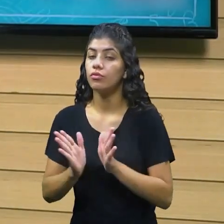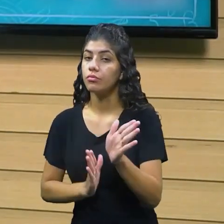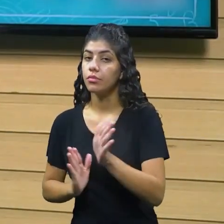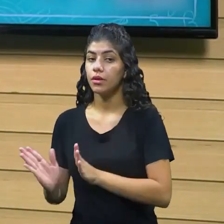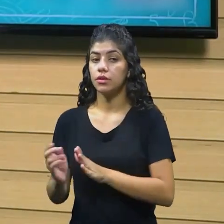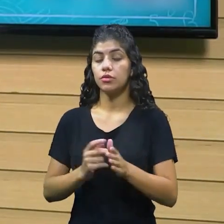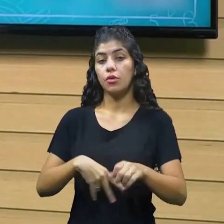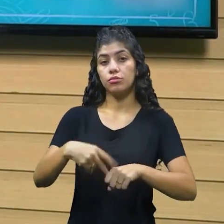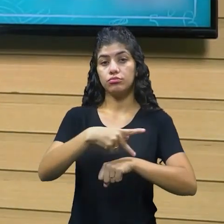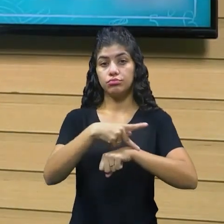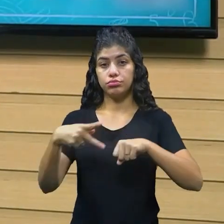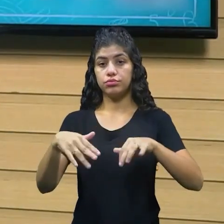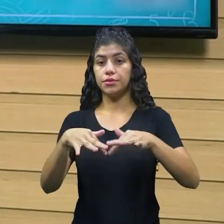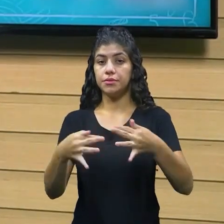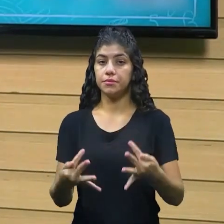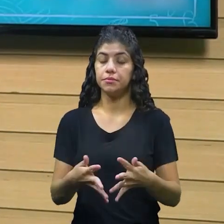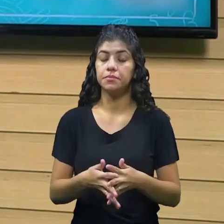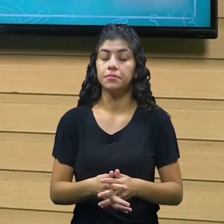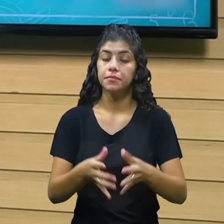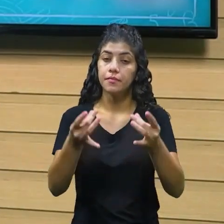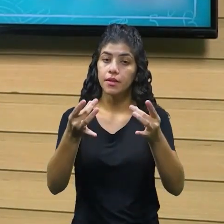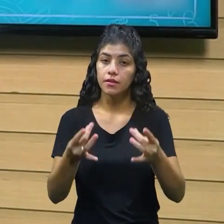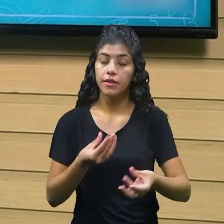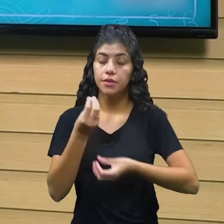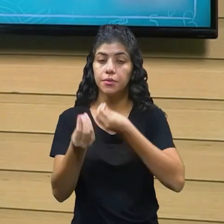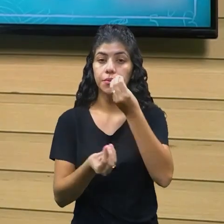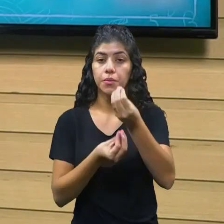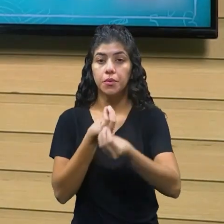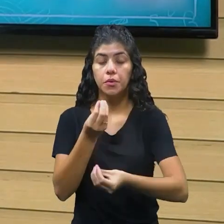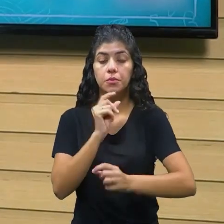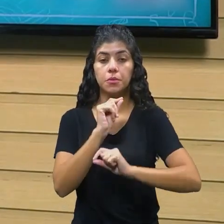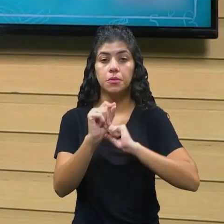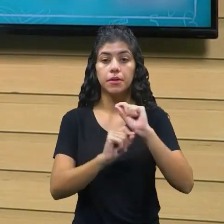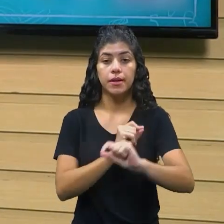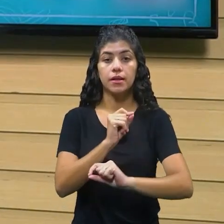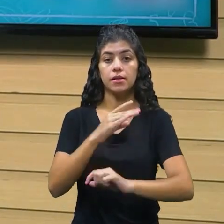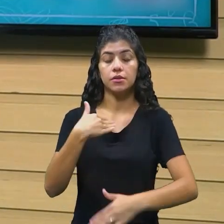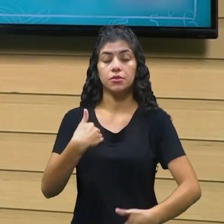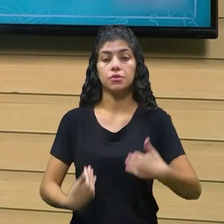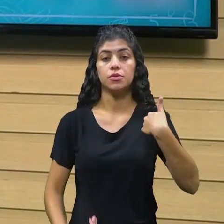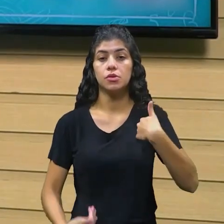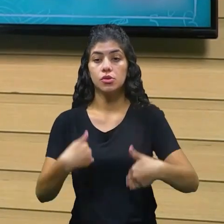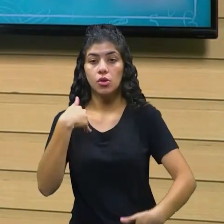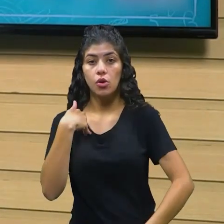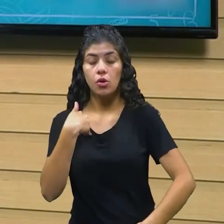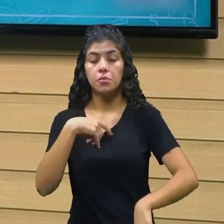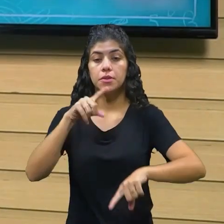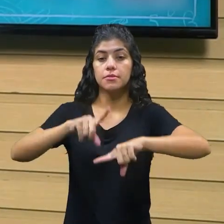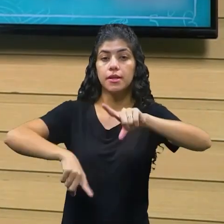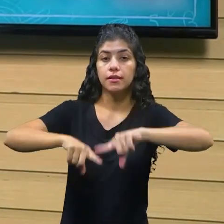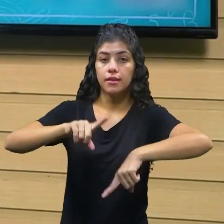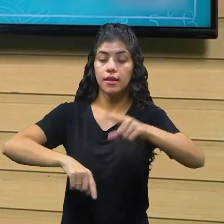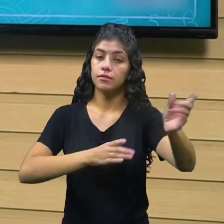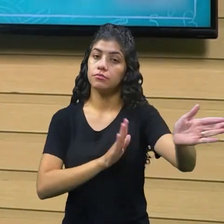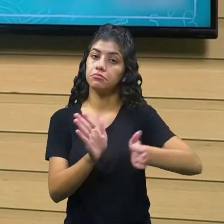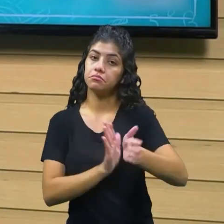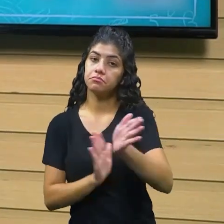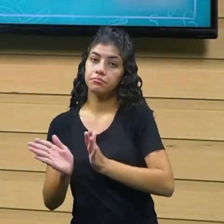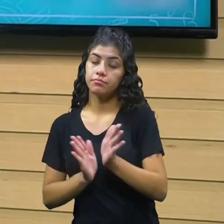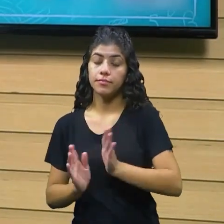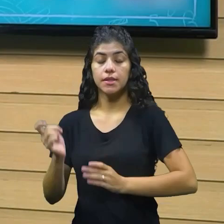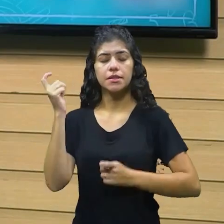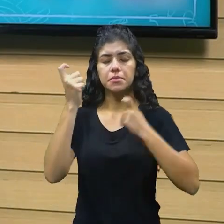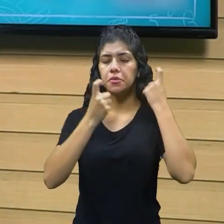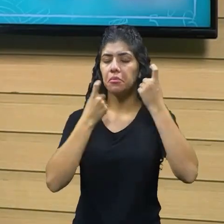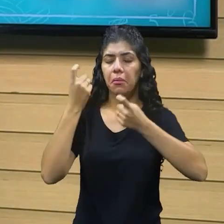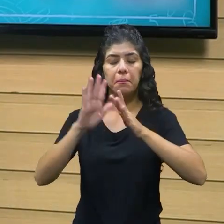puro e simples, descrevendo como esses corpos, né, esses corpos materiais vão se mover, sem se preocupar